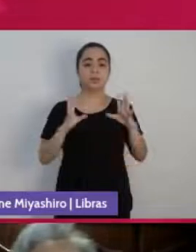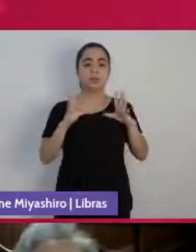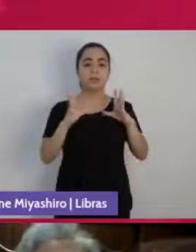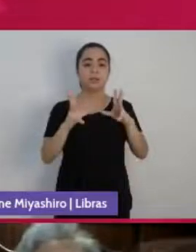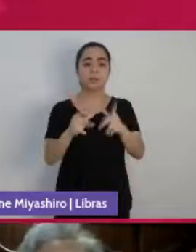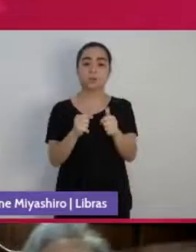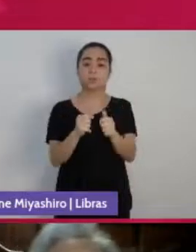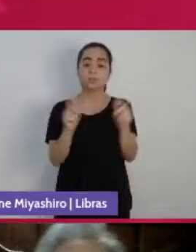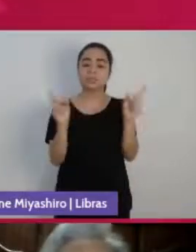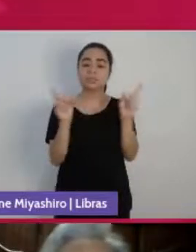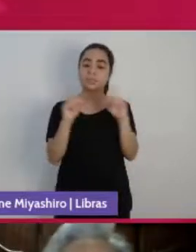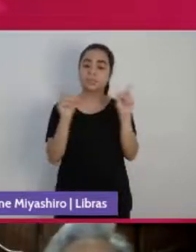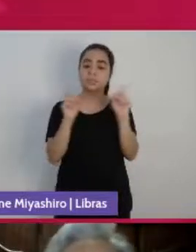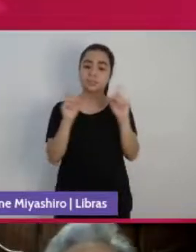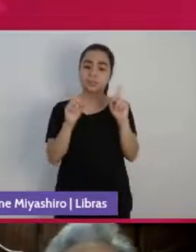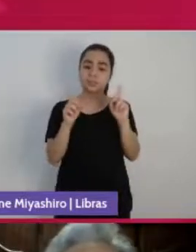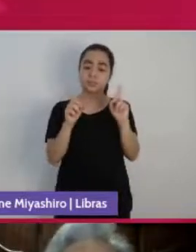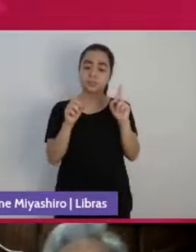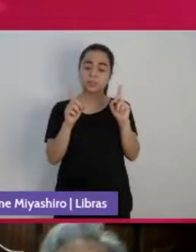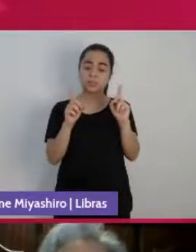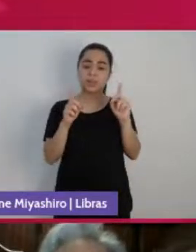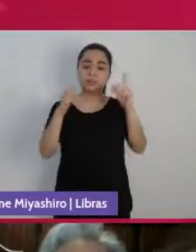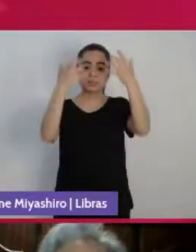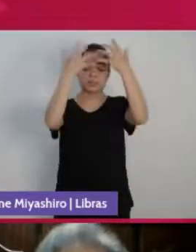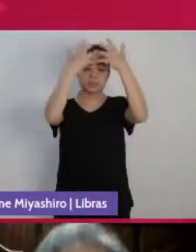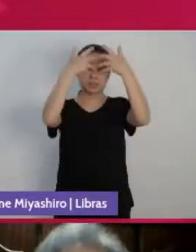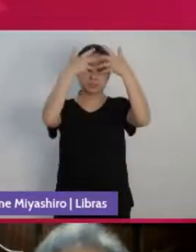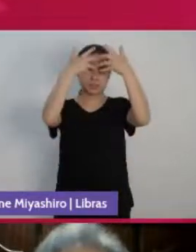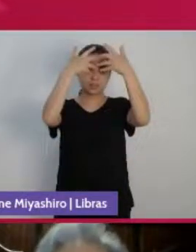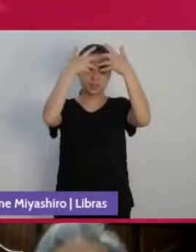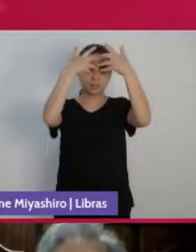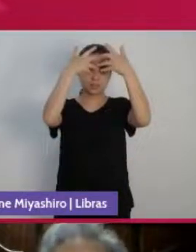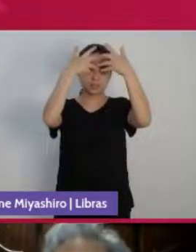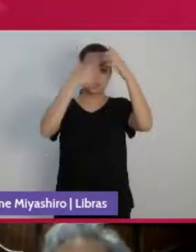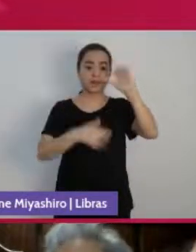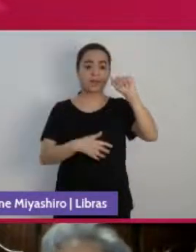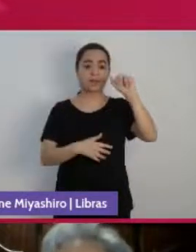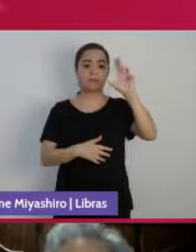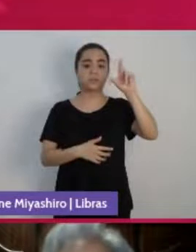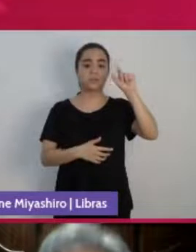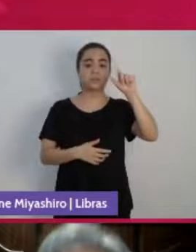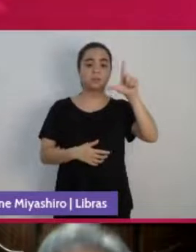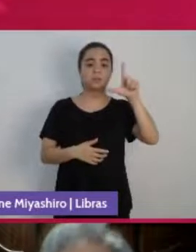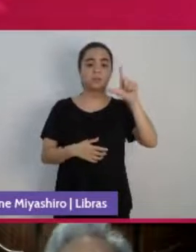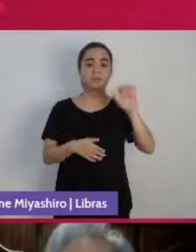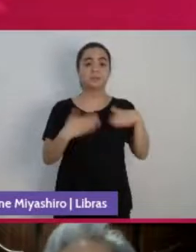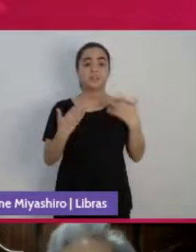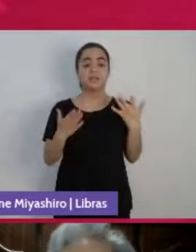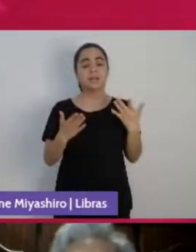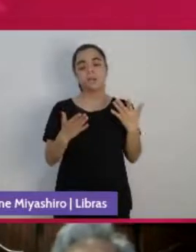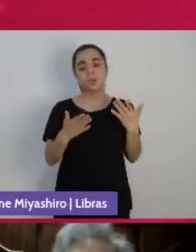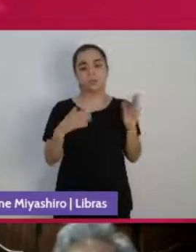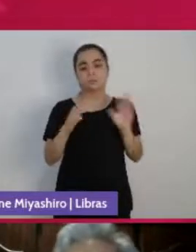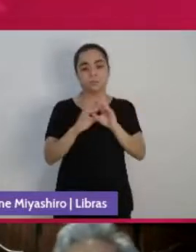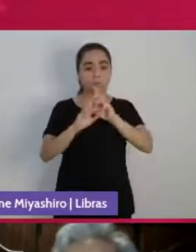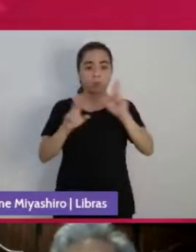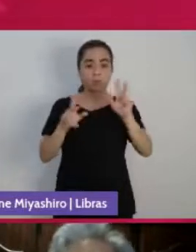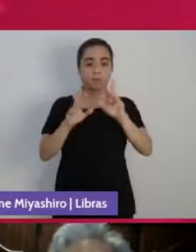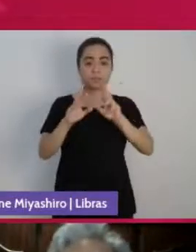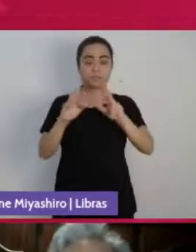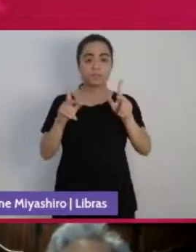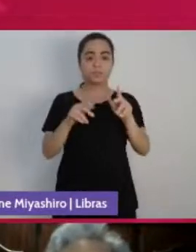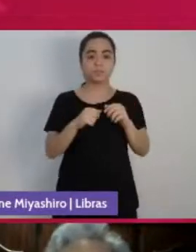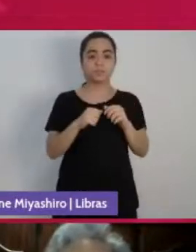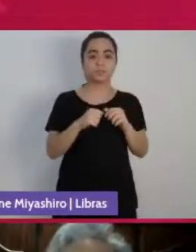não está fazendo crânio caudal. Você está fazendo coça-joelho, que é uma outra incidência, tá? Então, isso daqui